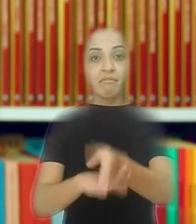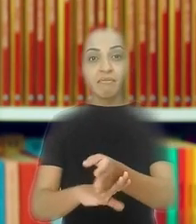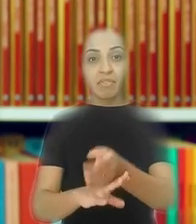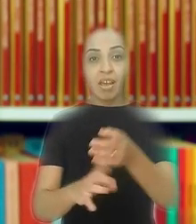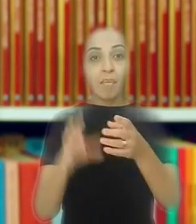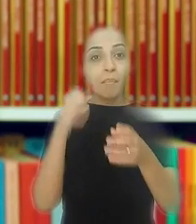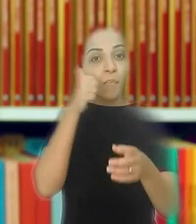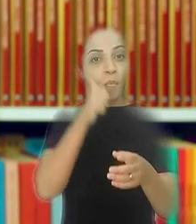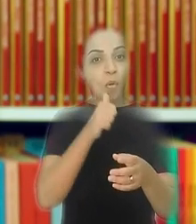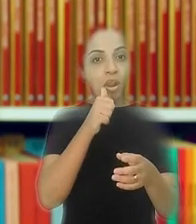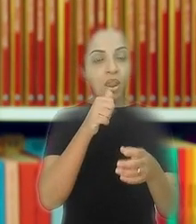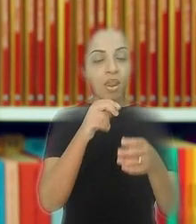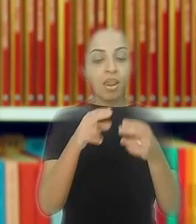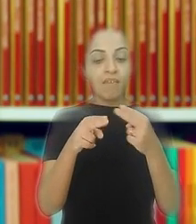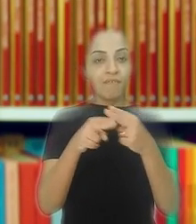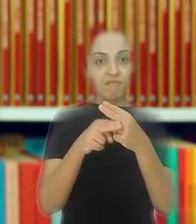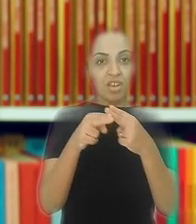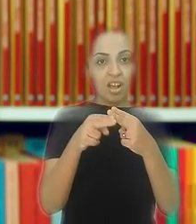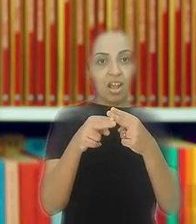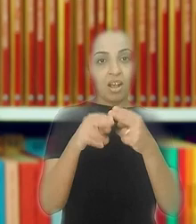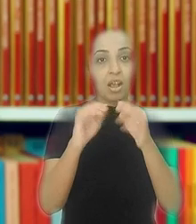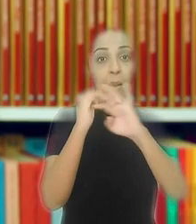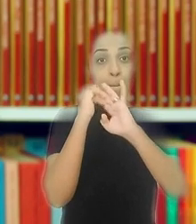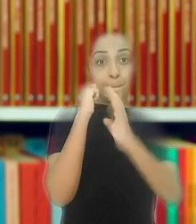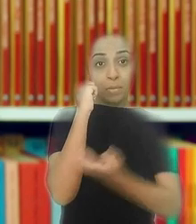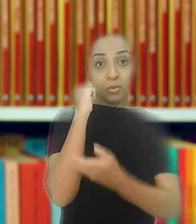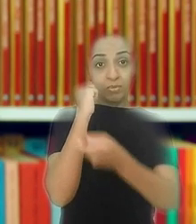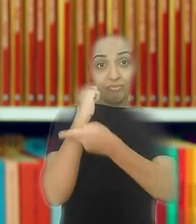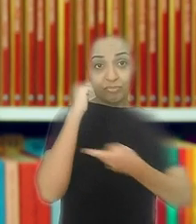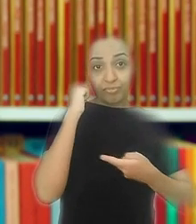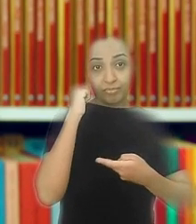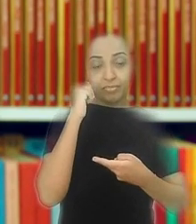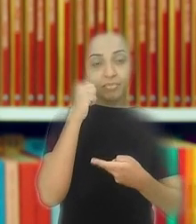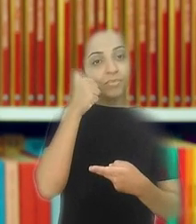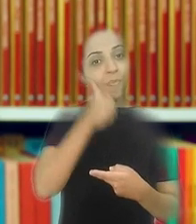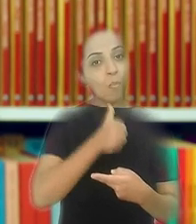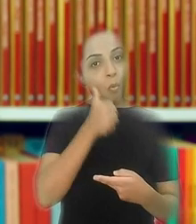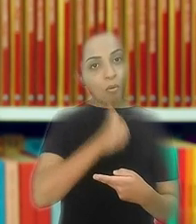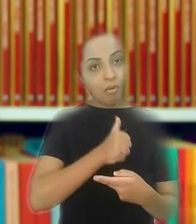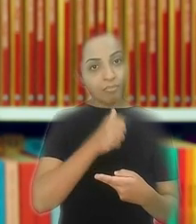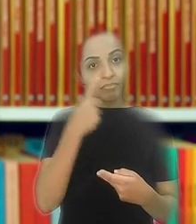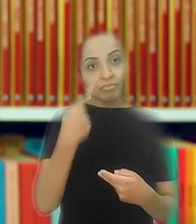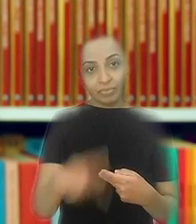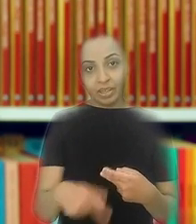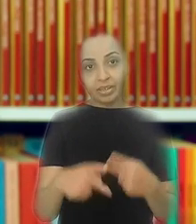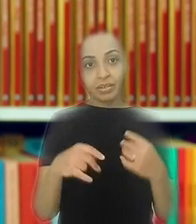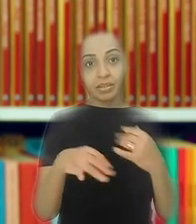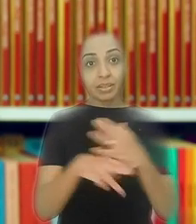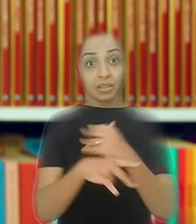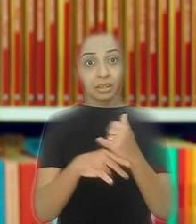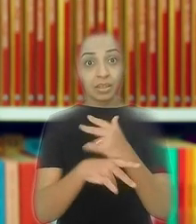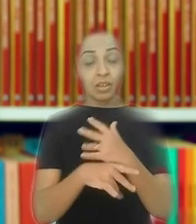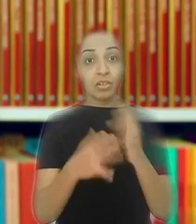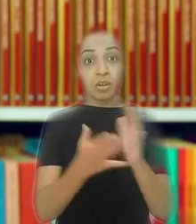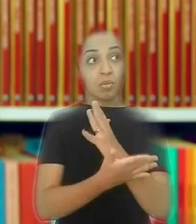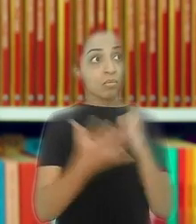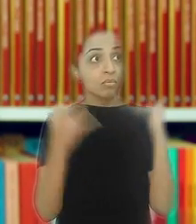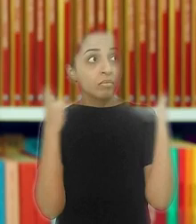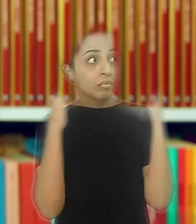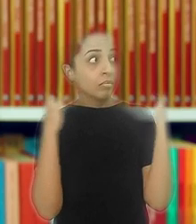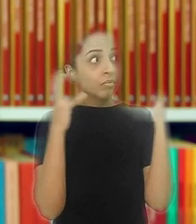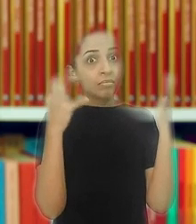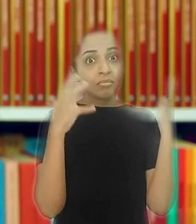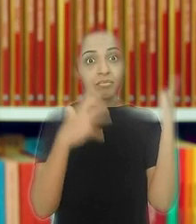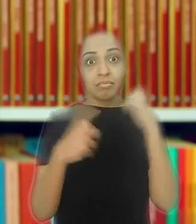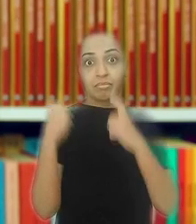na de gilete durante as madrugadas cortando as nádegas delas e causando muito terror